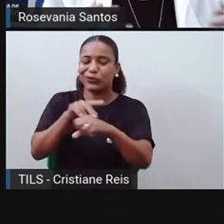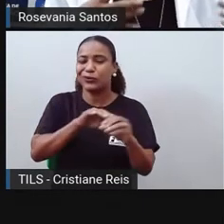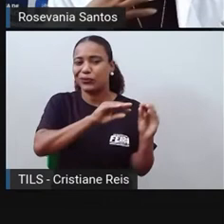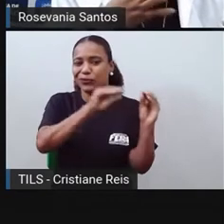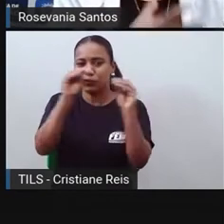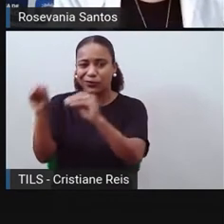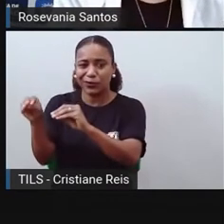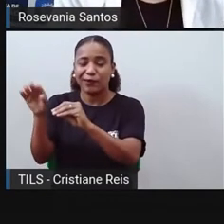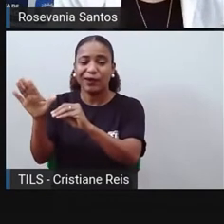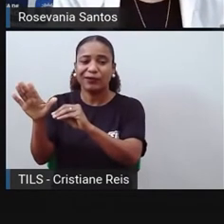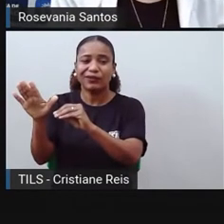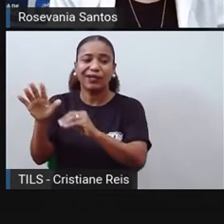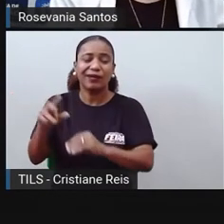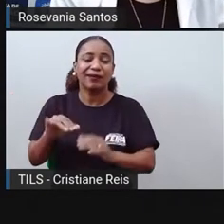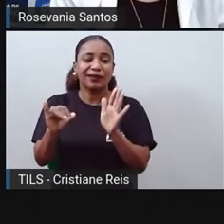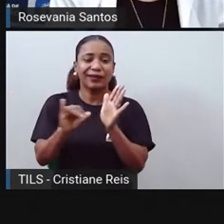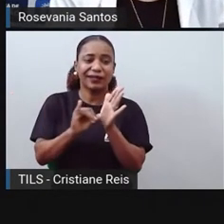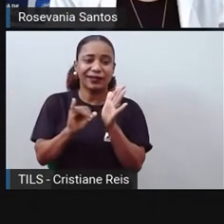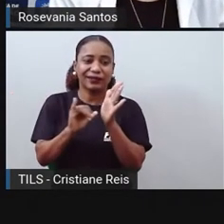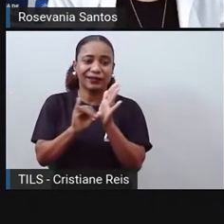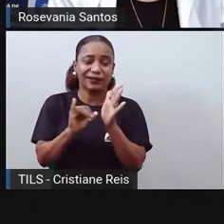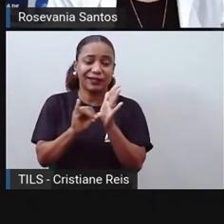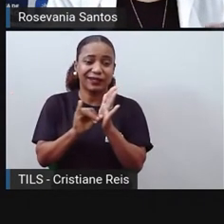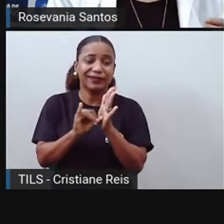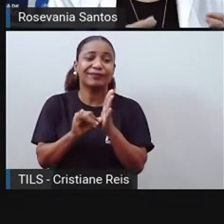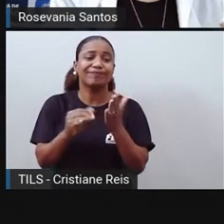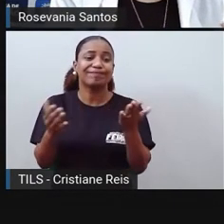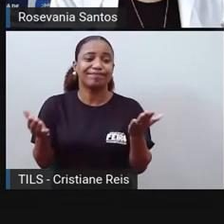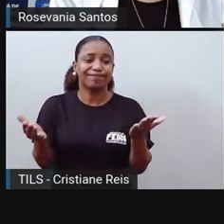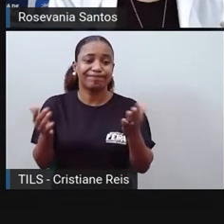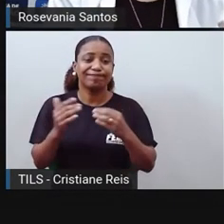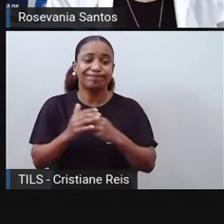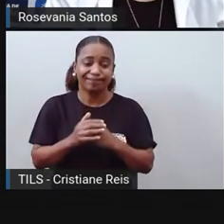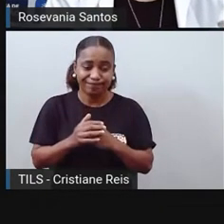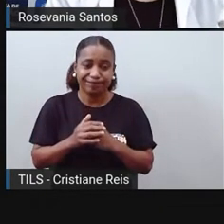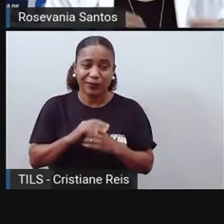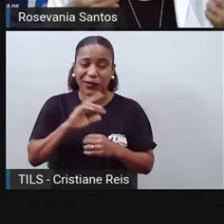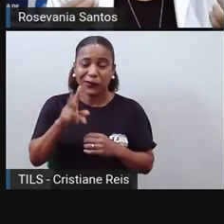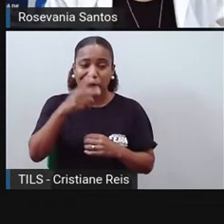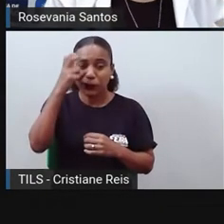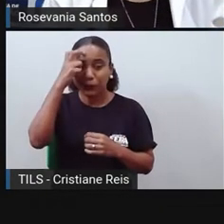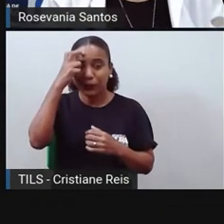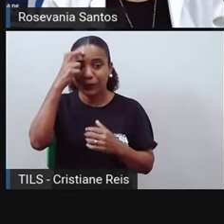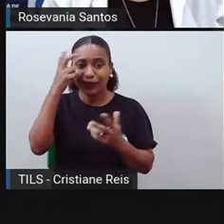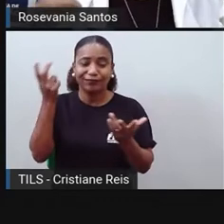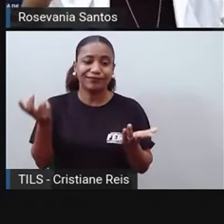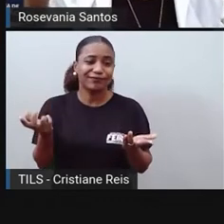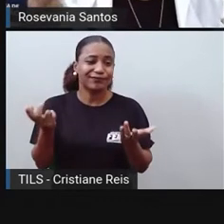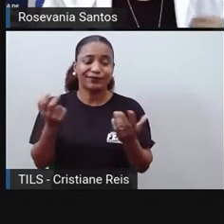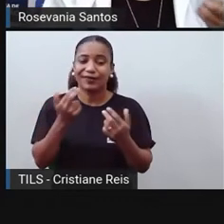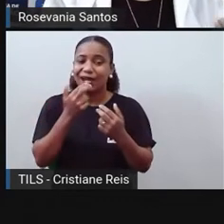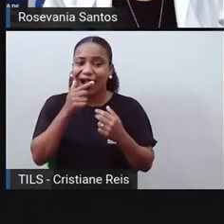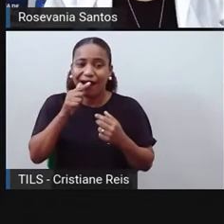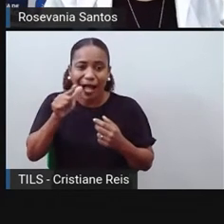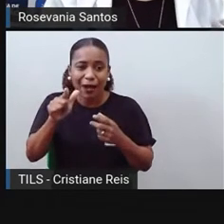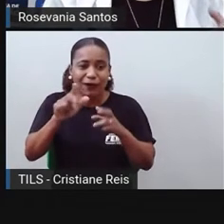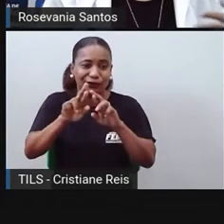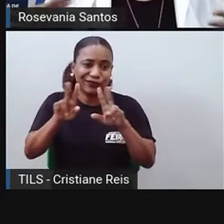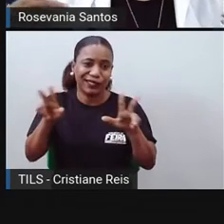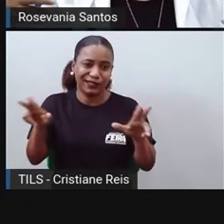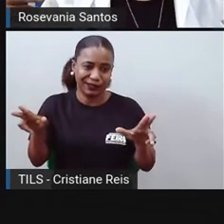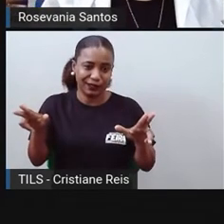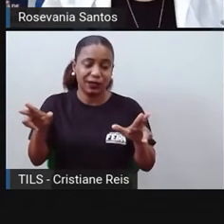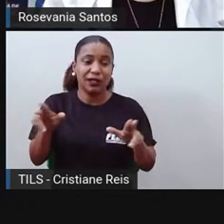e se você não entrar de forma... embora dizer assim, legal, você ainda vai ser clandestino para viver à mercê,